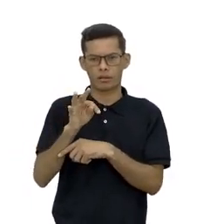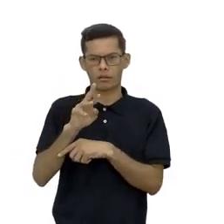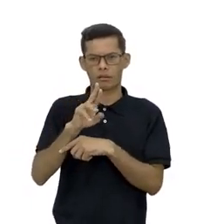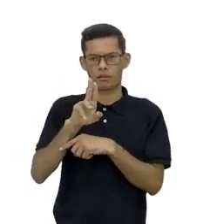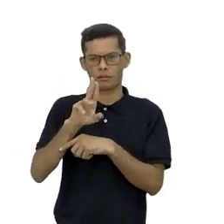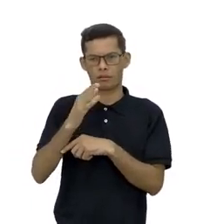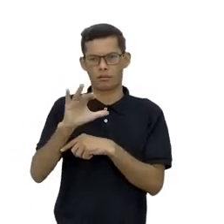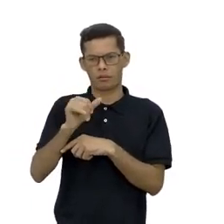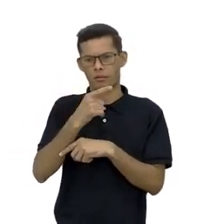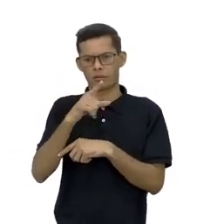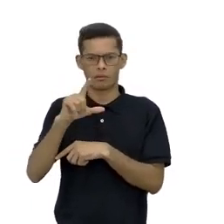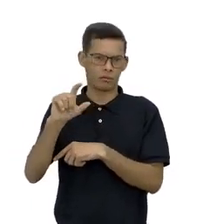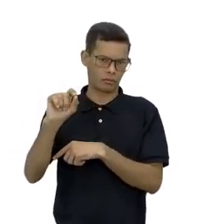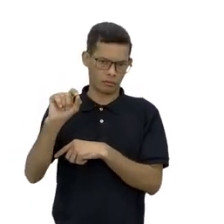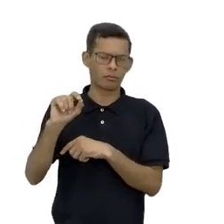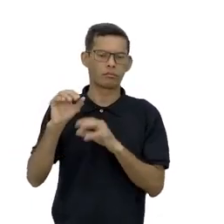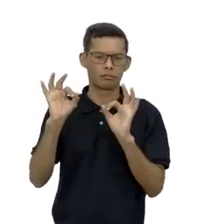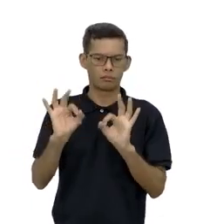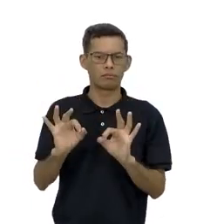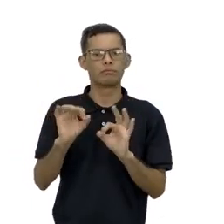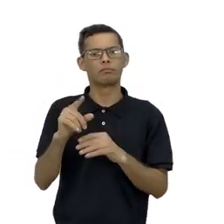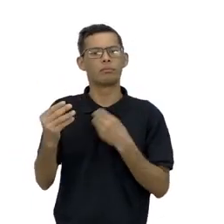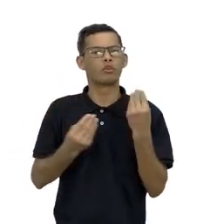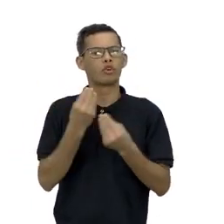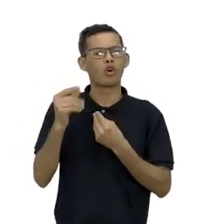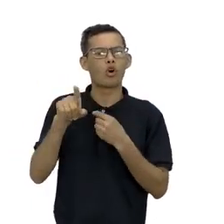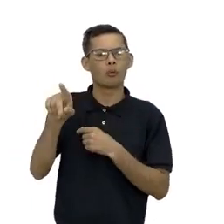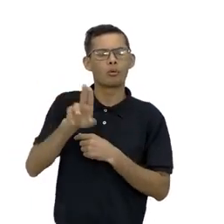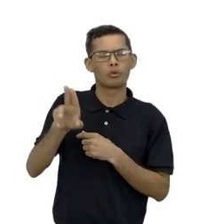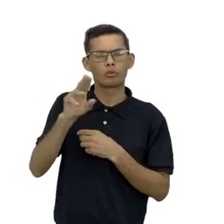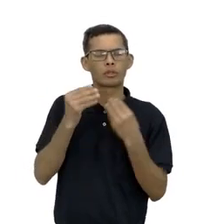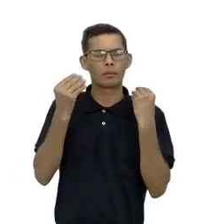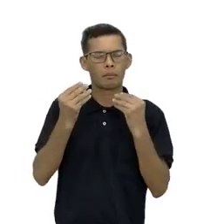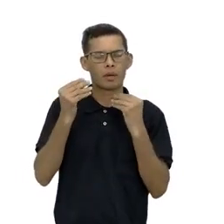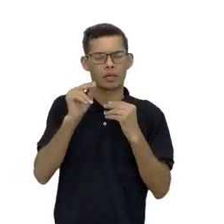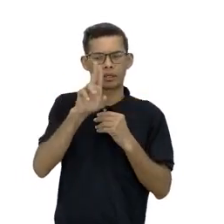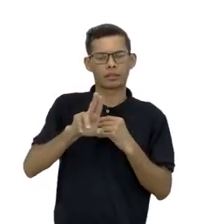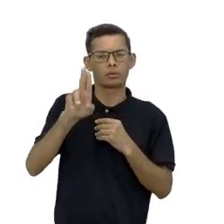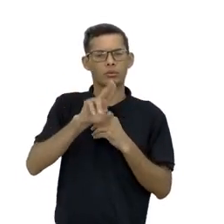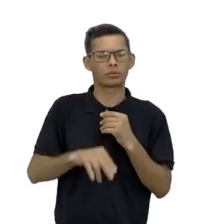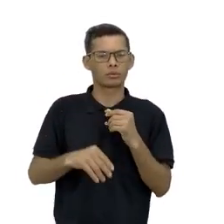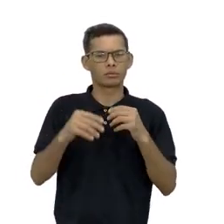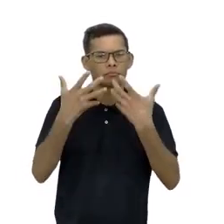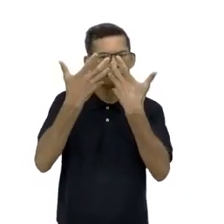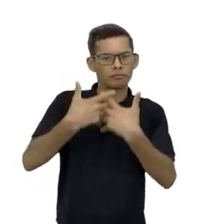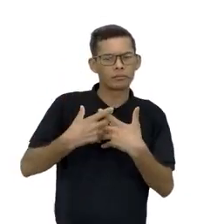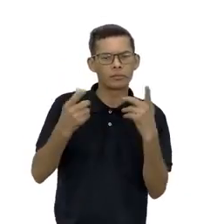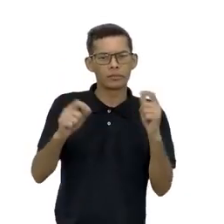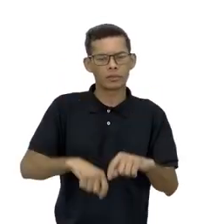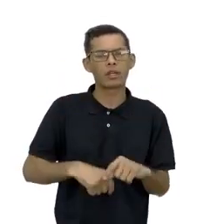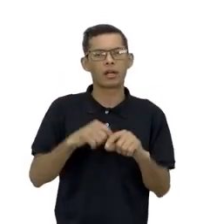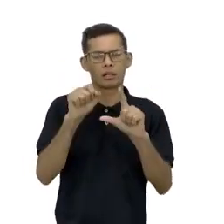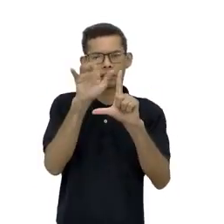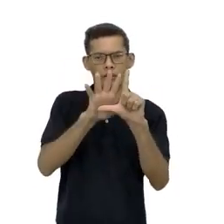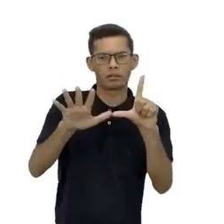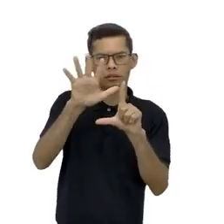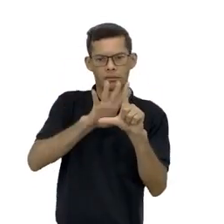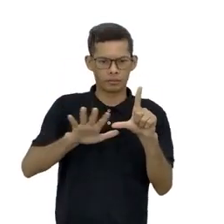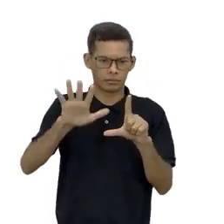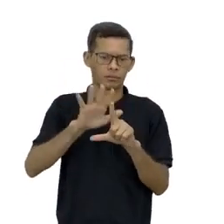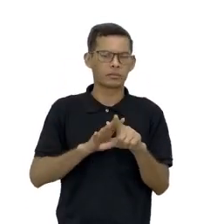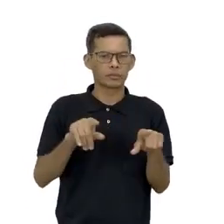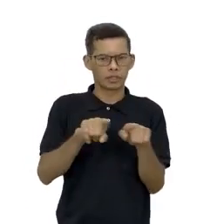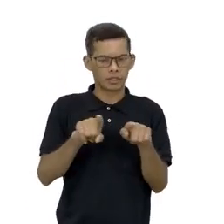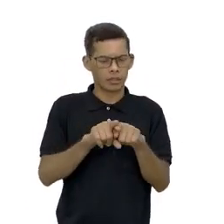se organizam, para que servem, qual é a função da imagem, né? E perceber aí os verbos no imperativo.